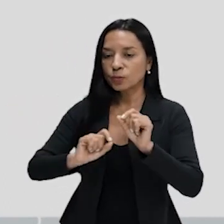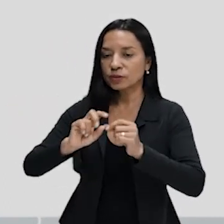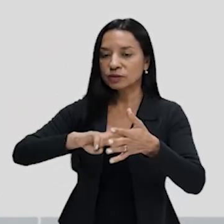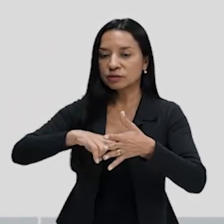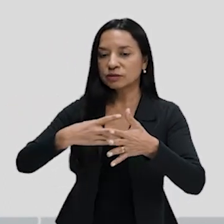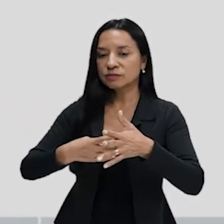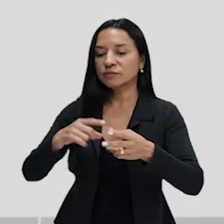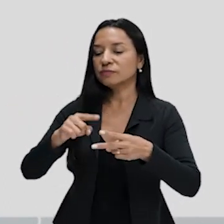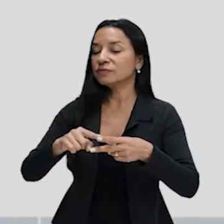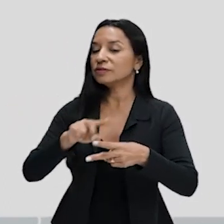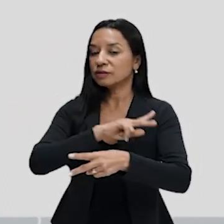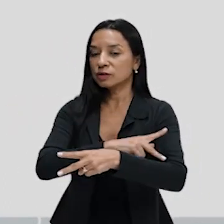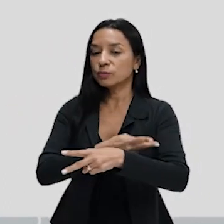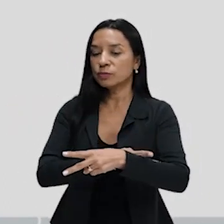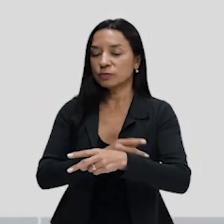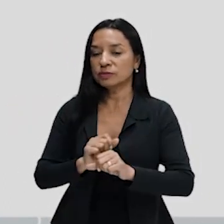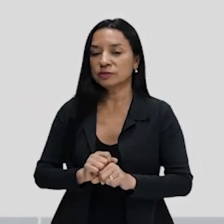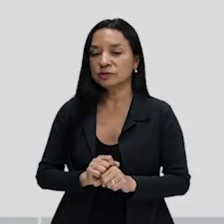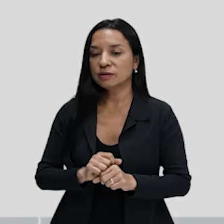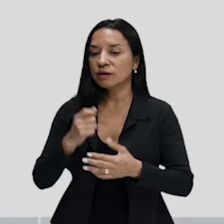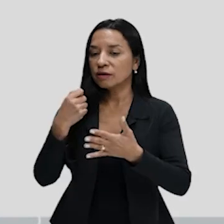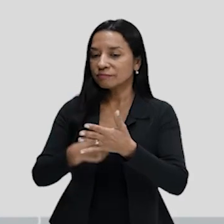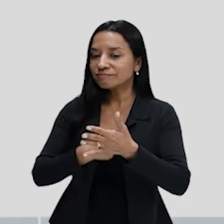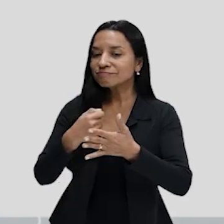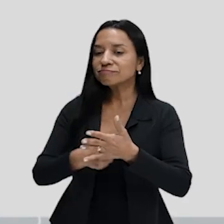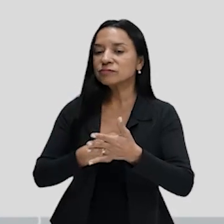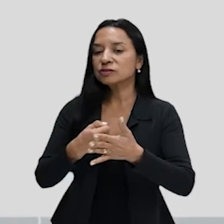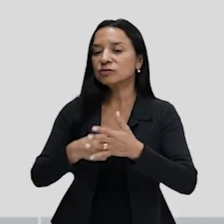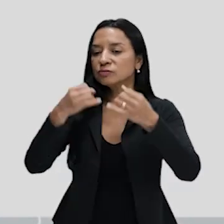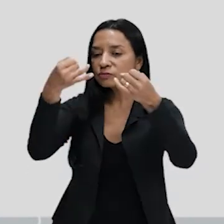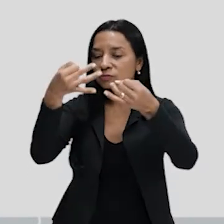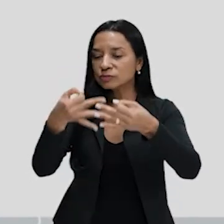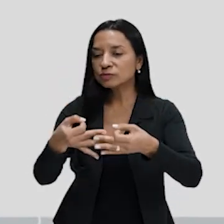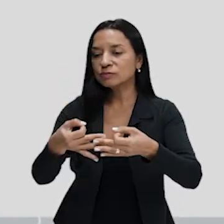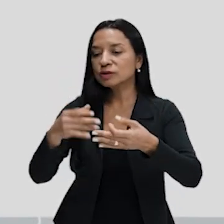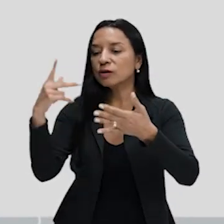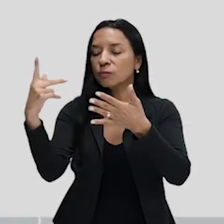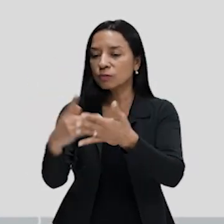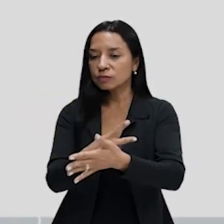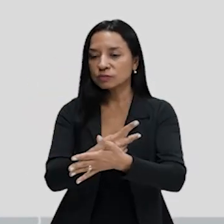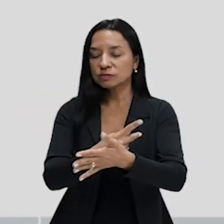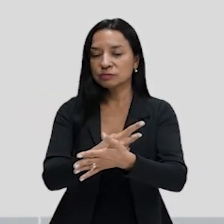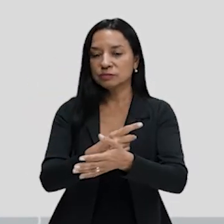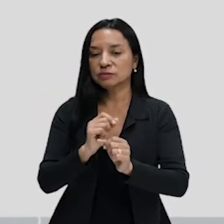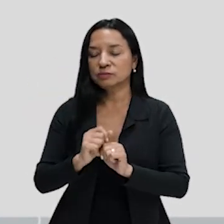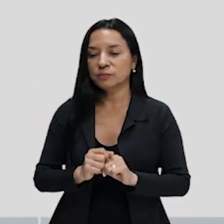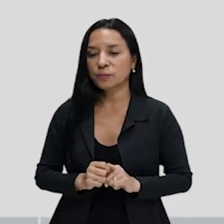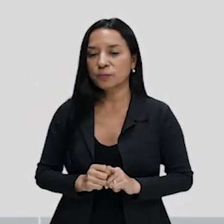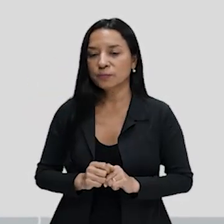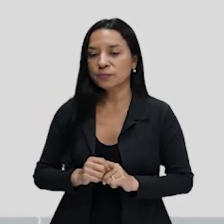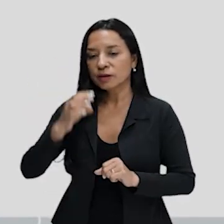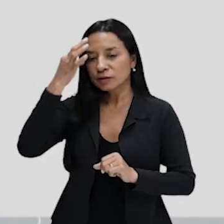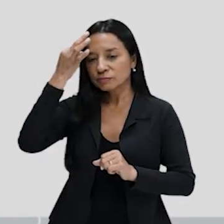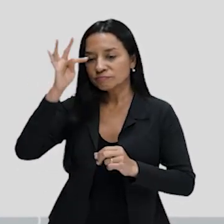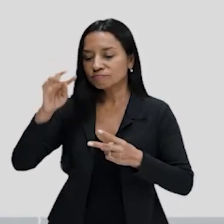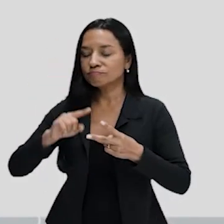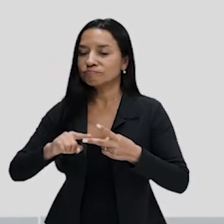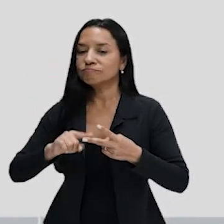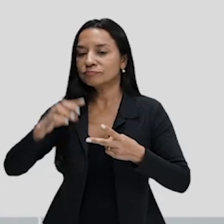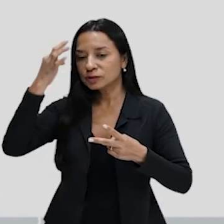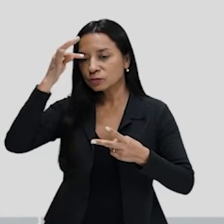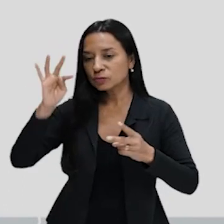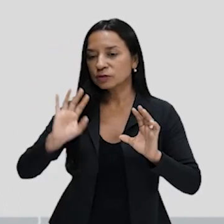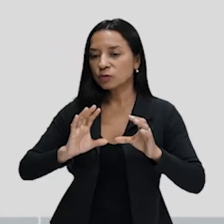para vocês, a hipótese é a tentativa de explicar um fenômeno, tá certo? E a teoria é